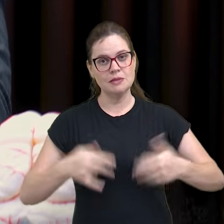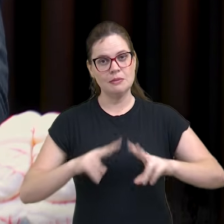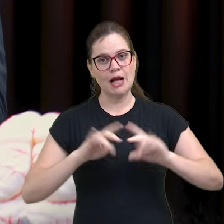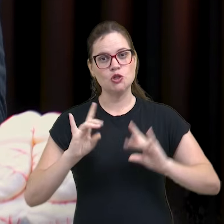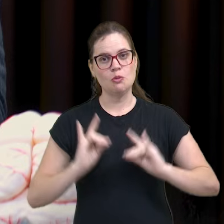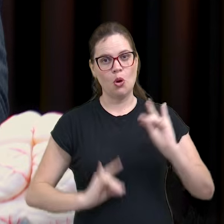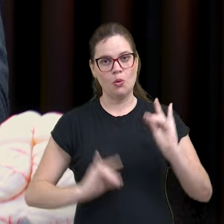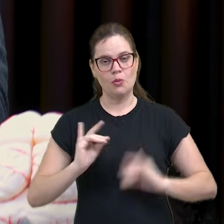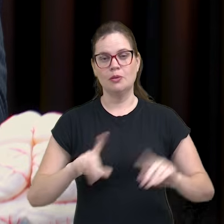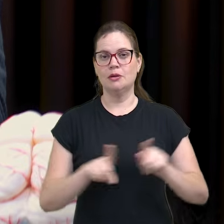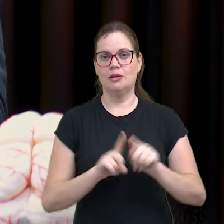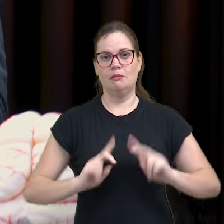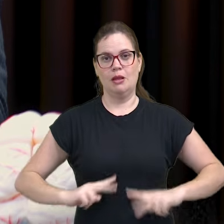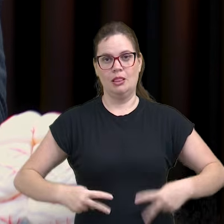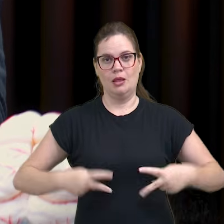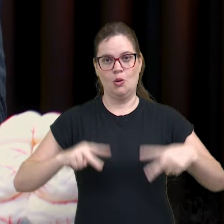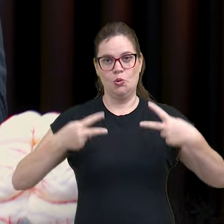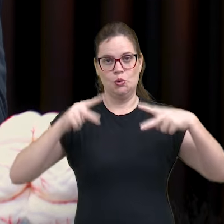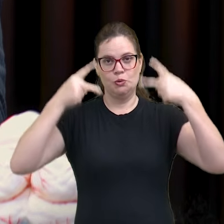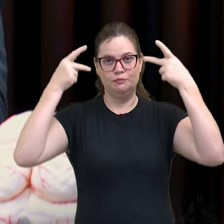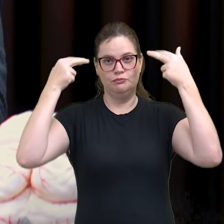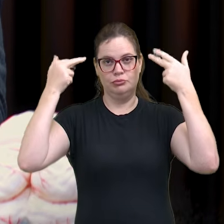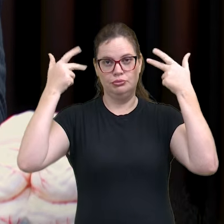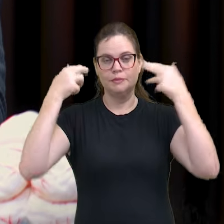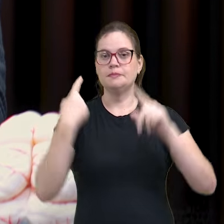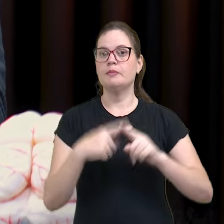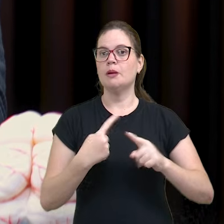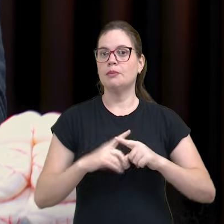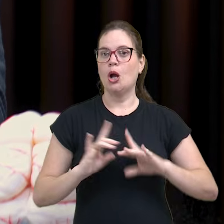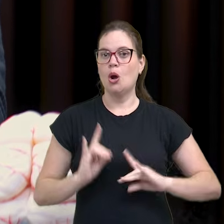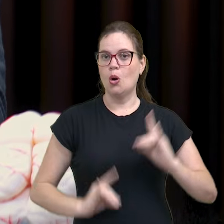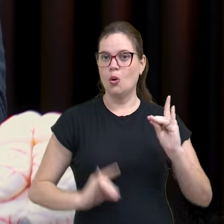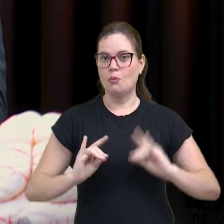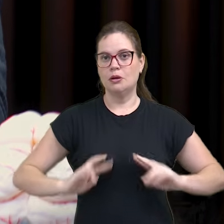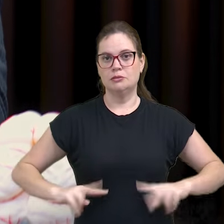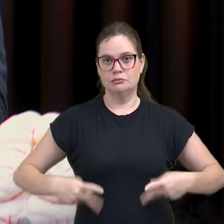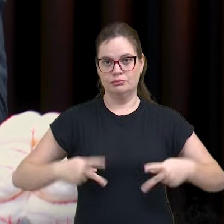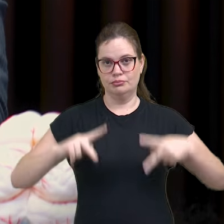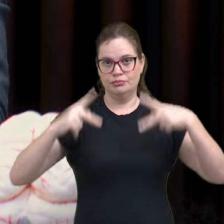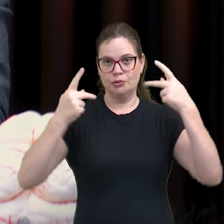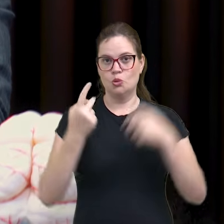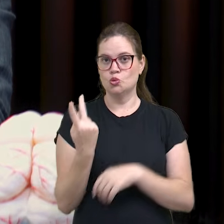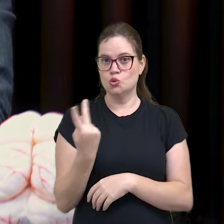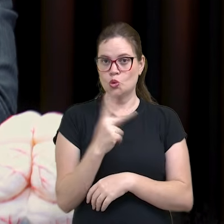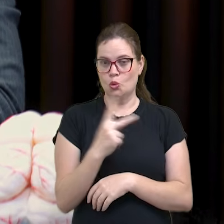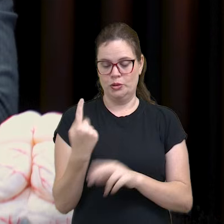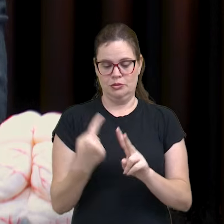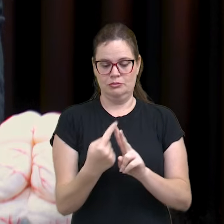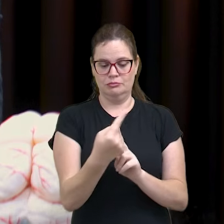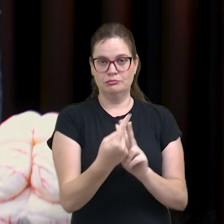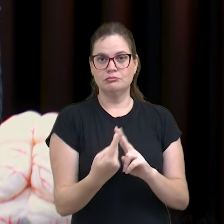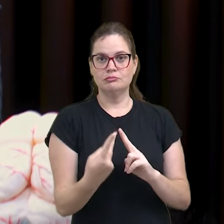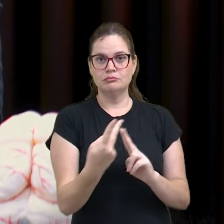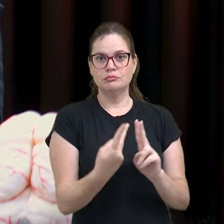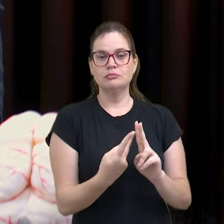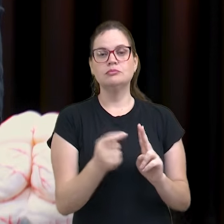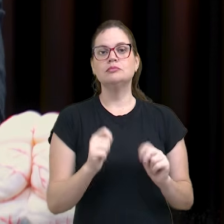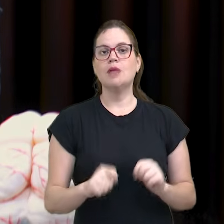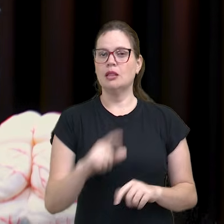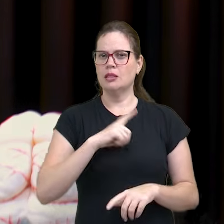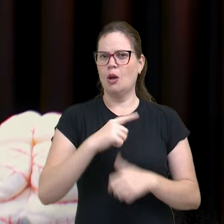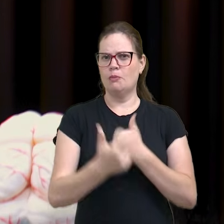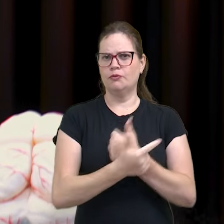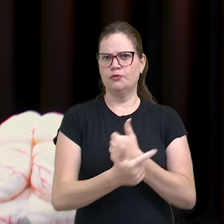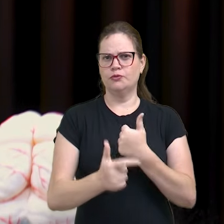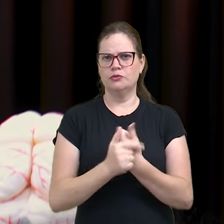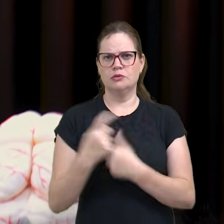poderíamos deixar de falar sobre hormônios e neurotransmissores. Porque os hormônios e neurotransmissores, eles